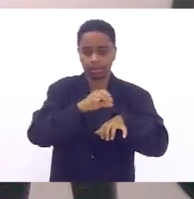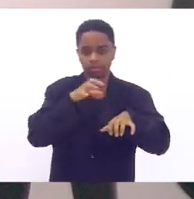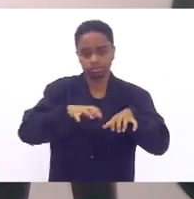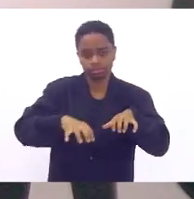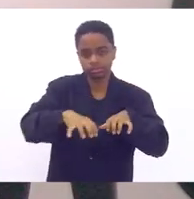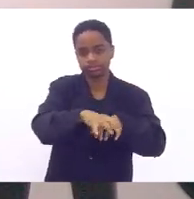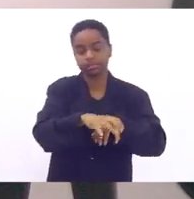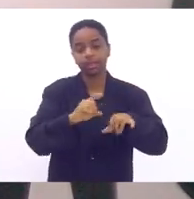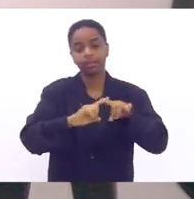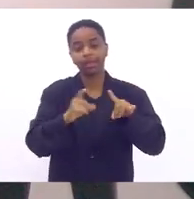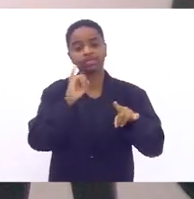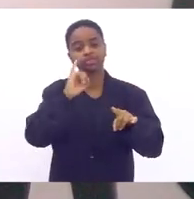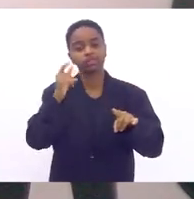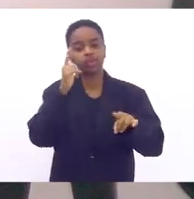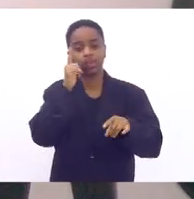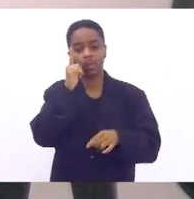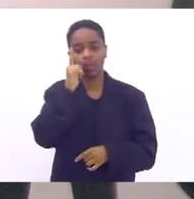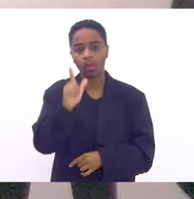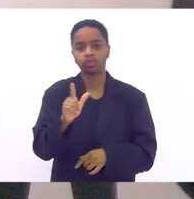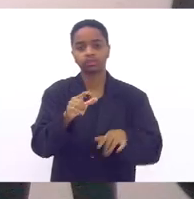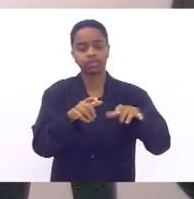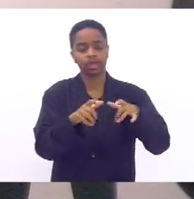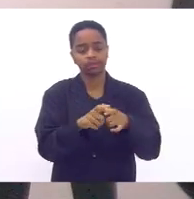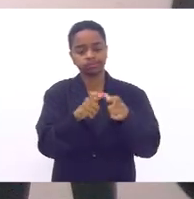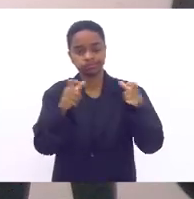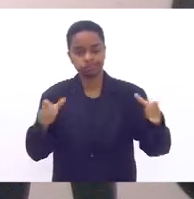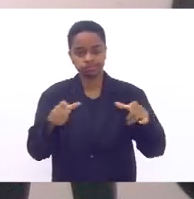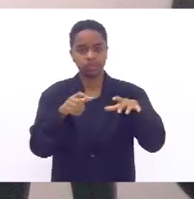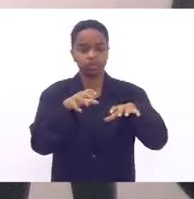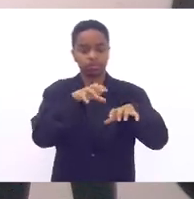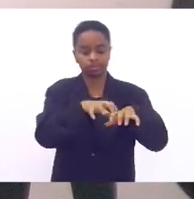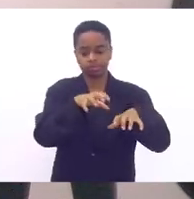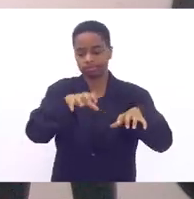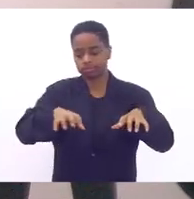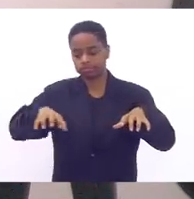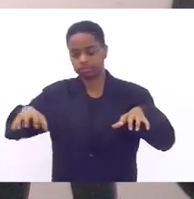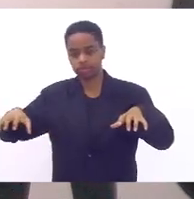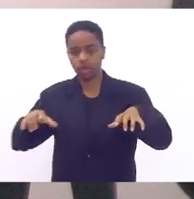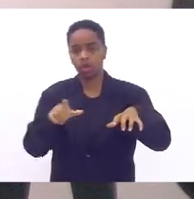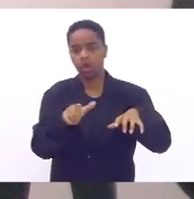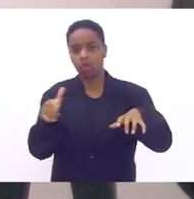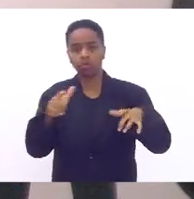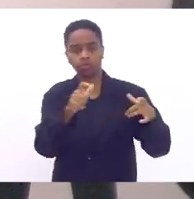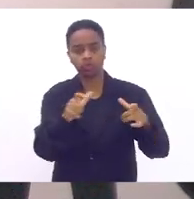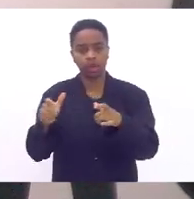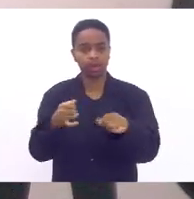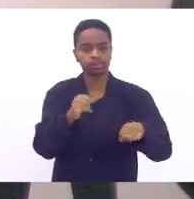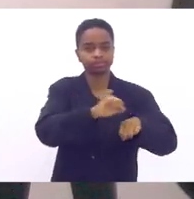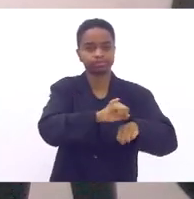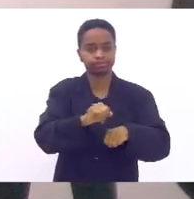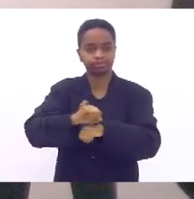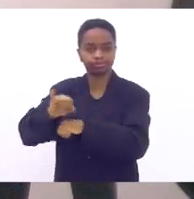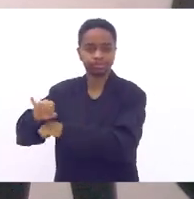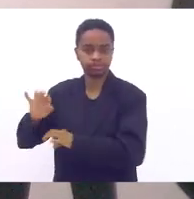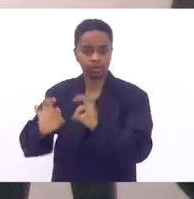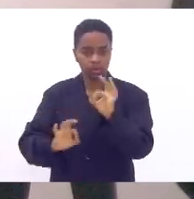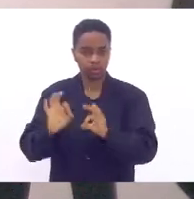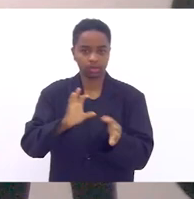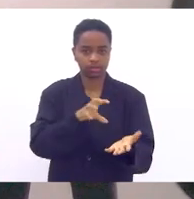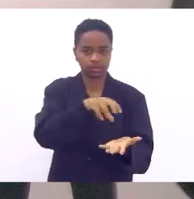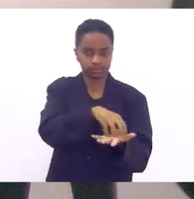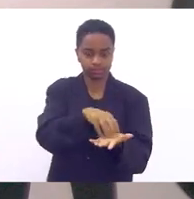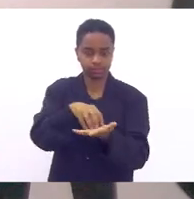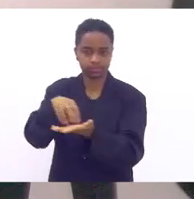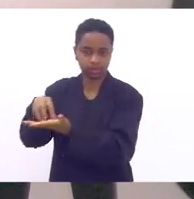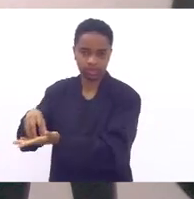leque não é e dá a possibilidade dessa capilaridade e da implantação eh dessas unidades nos